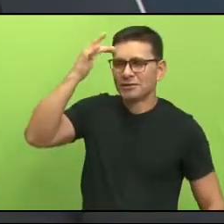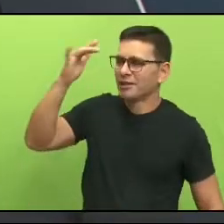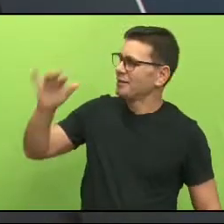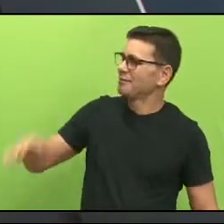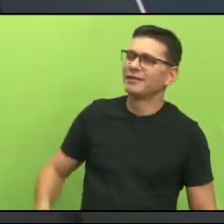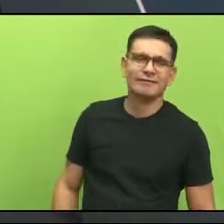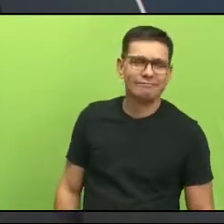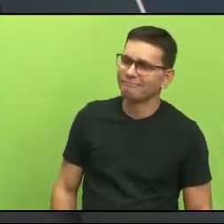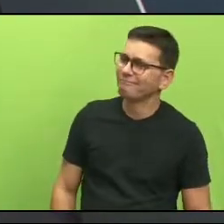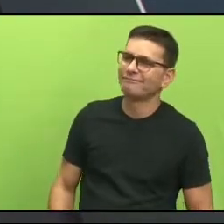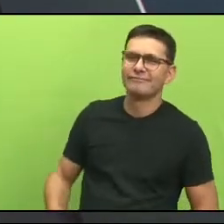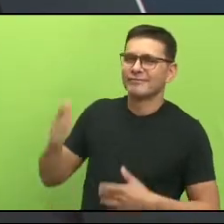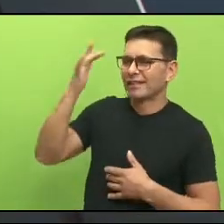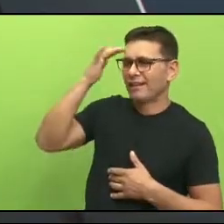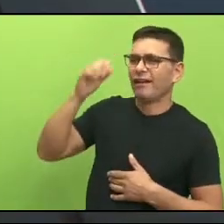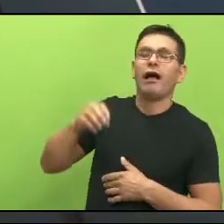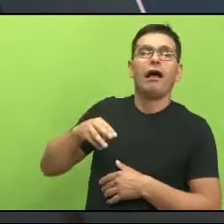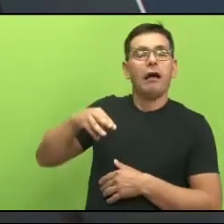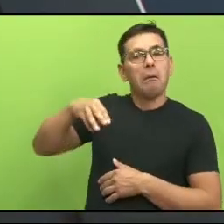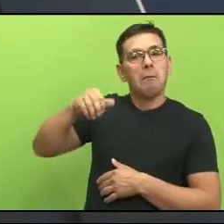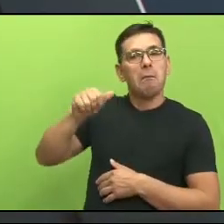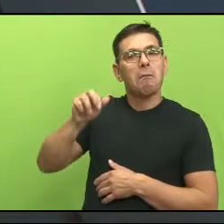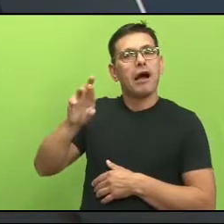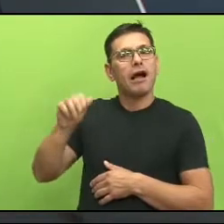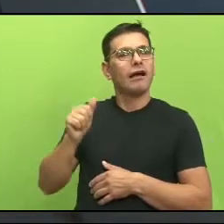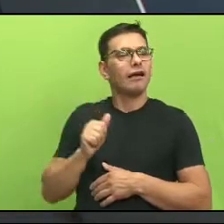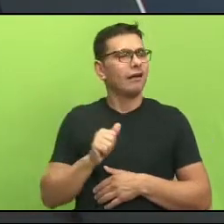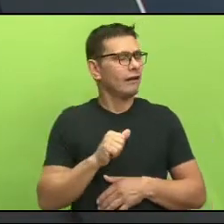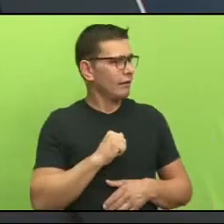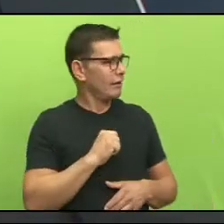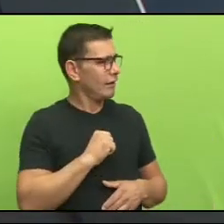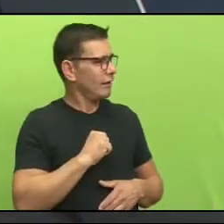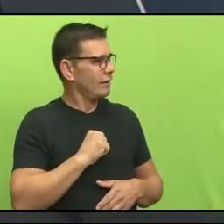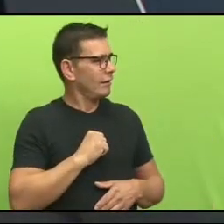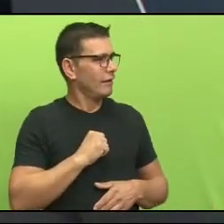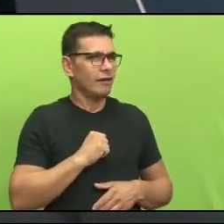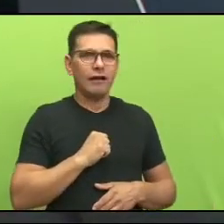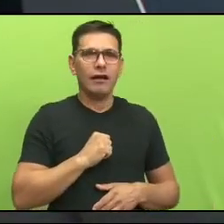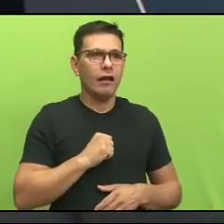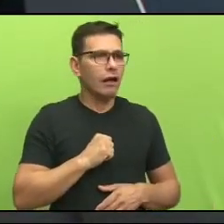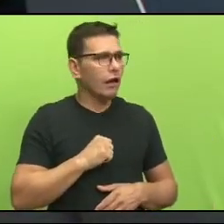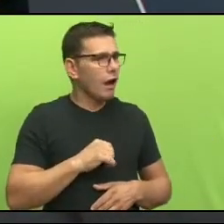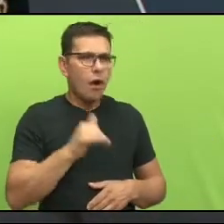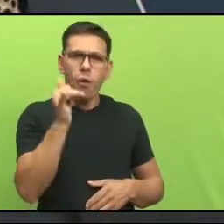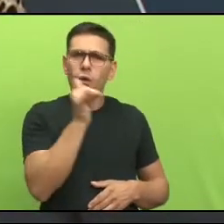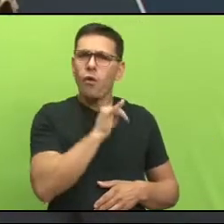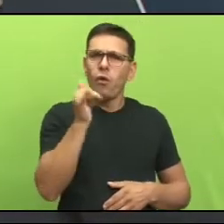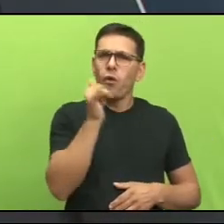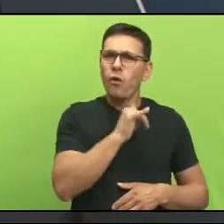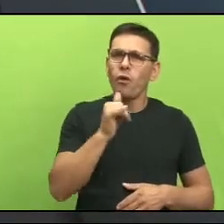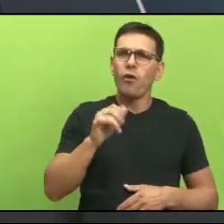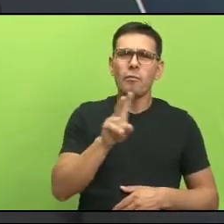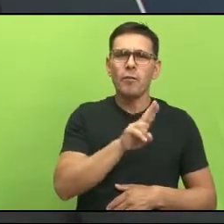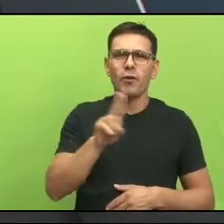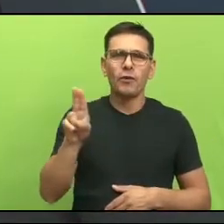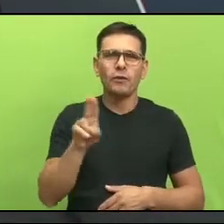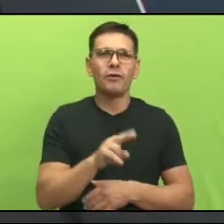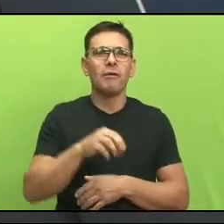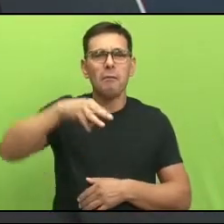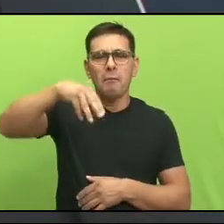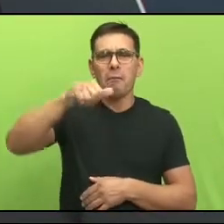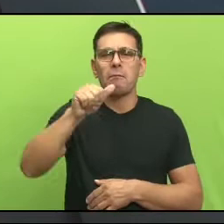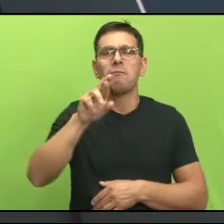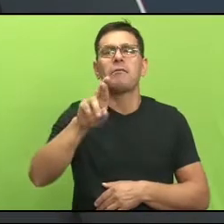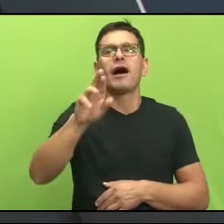falamos aqui agora há pouco, o nome dela, o sobrenome dela é português, né? É italiano. Italiano. Italiano, vai, italiano. É